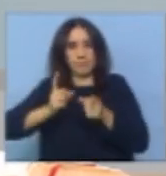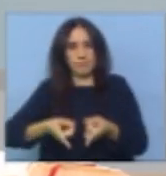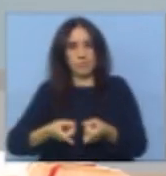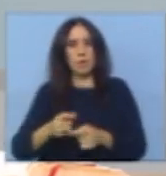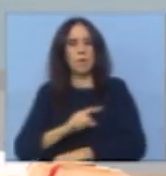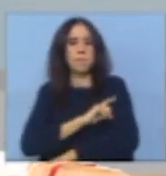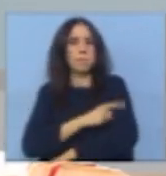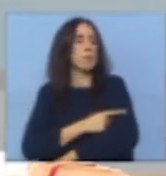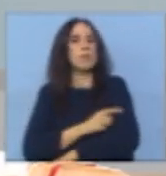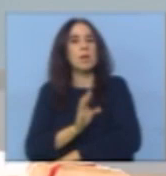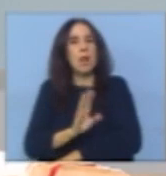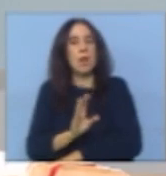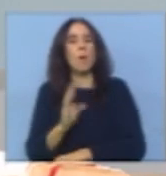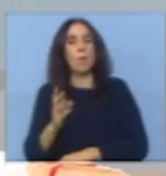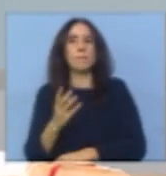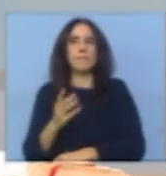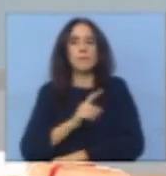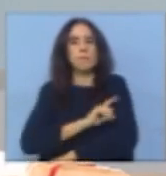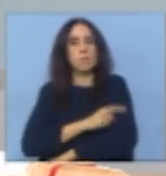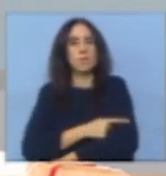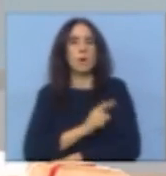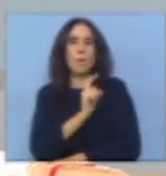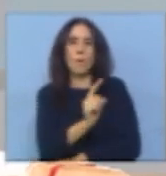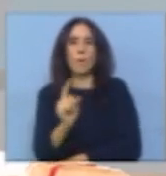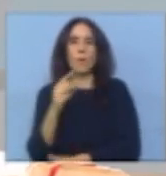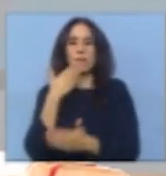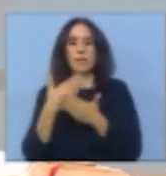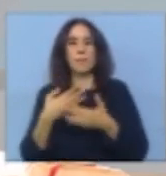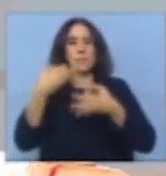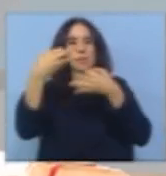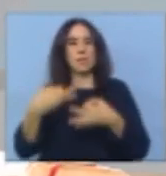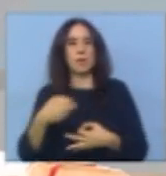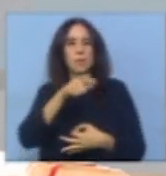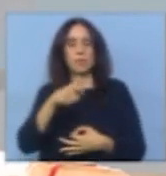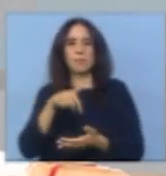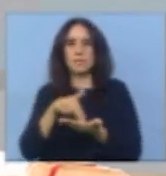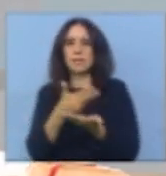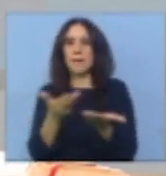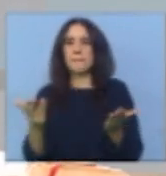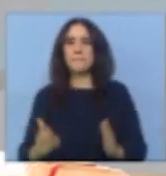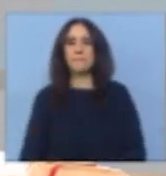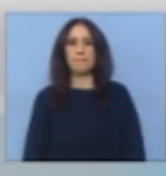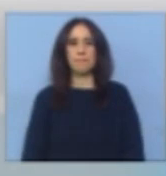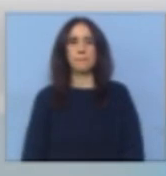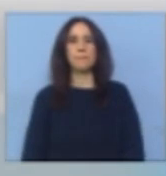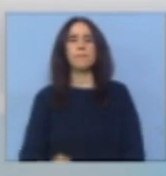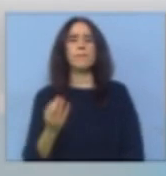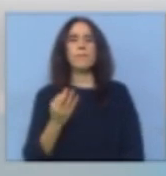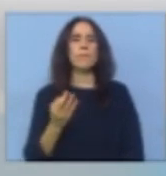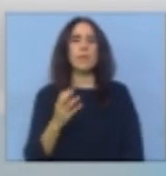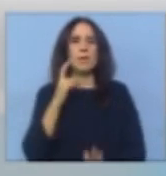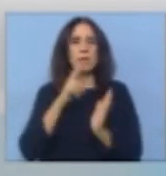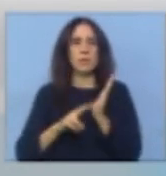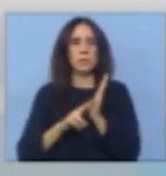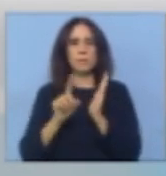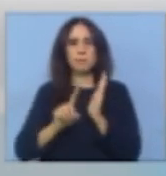do poder, ou melhor, que o poder seja um servir para a dignidade humana, que está presente. A primeira